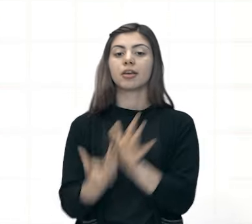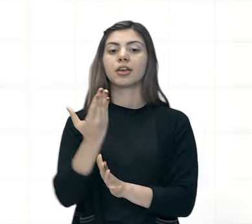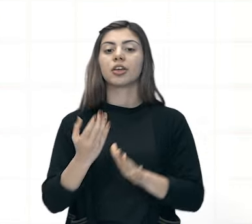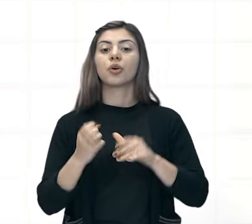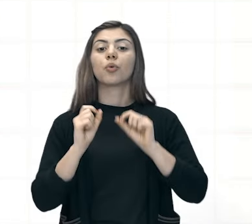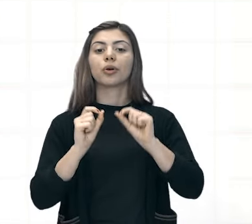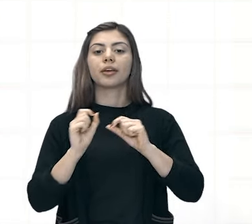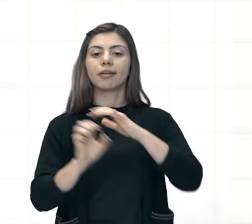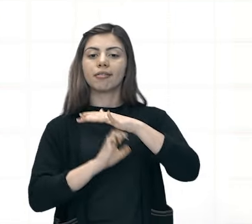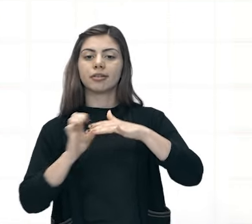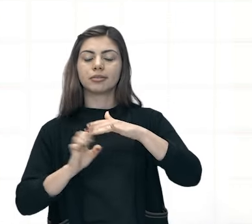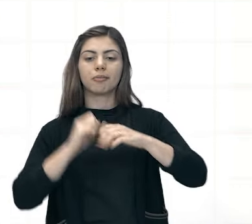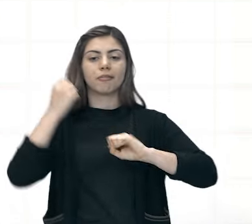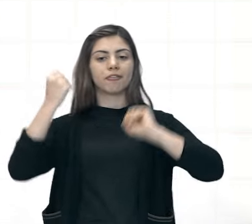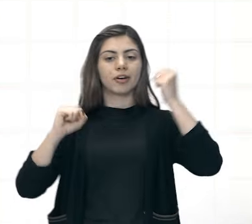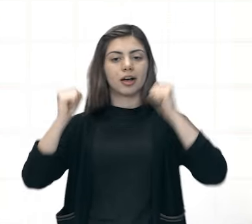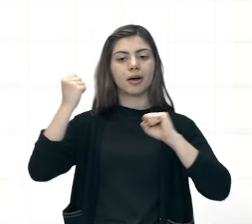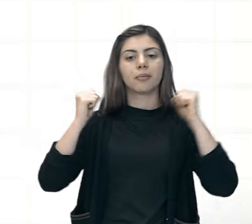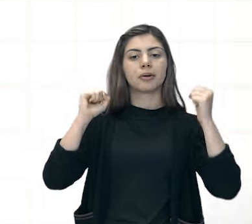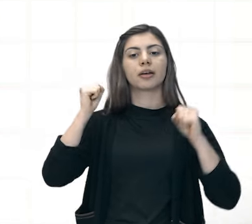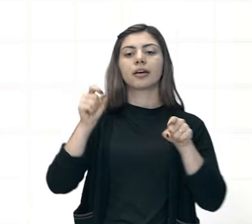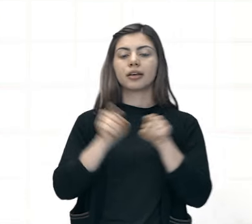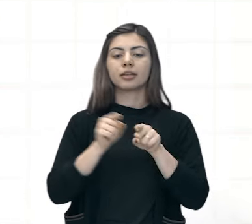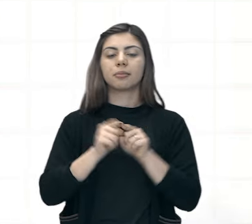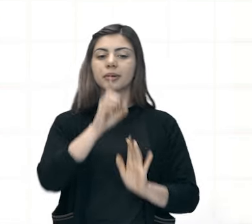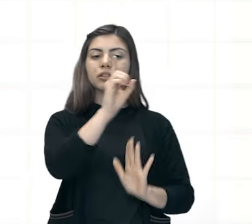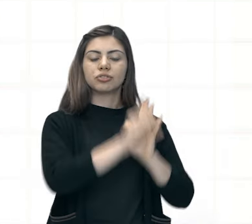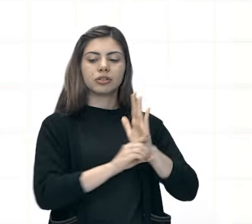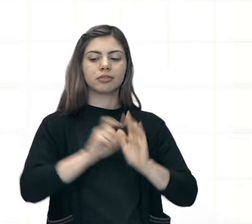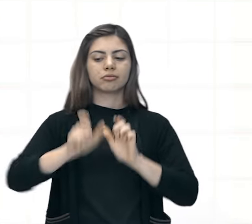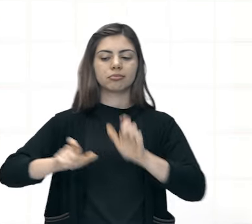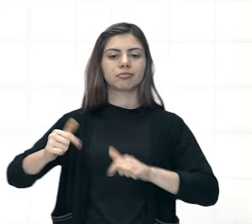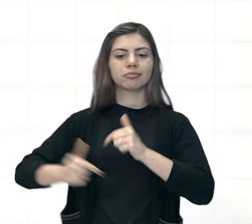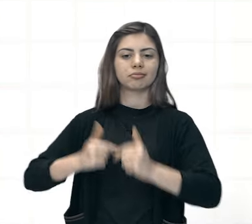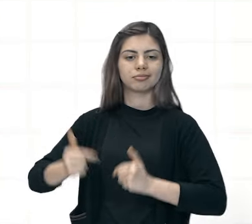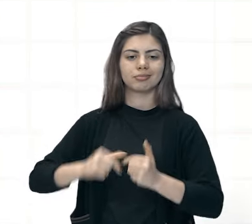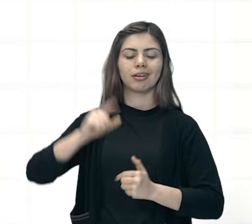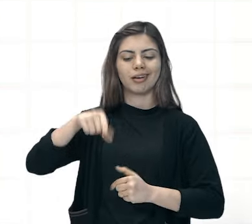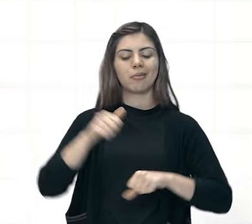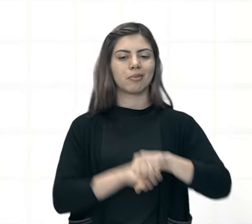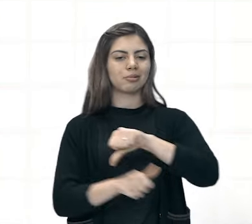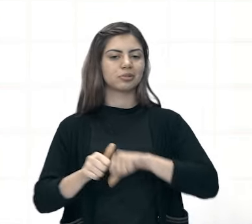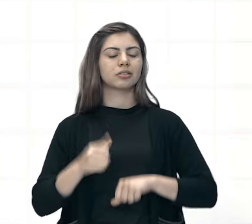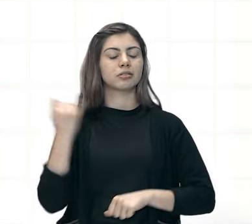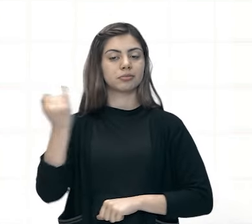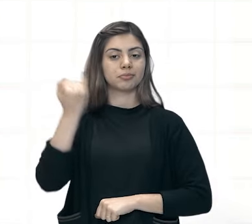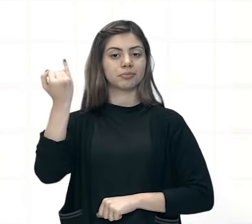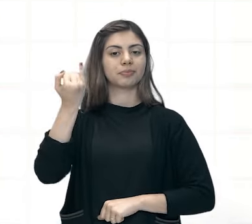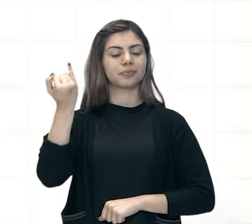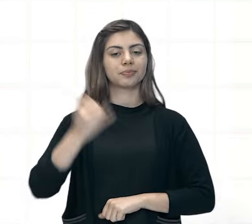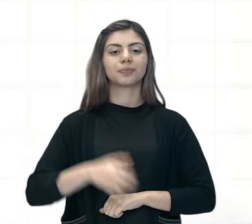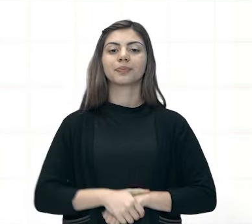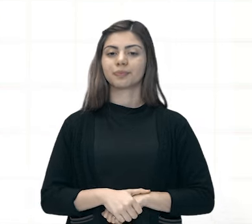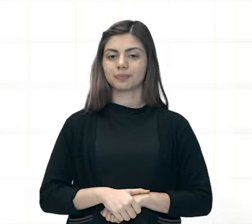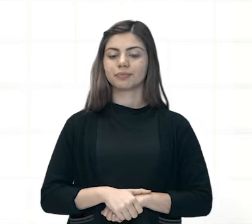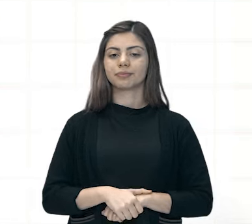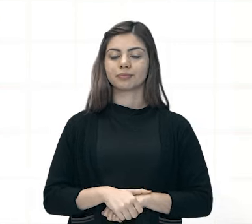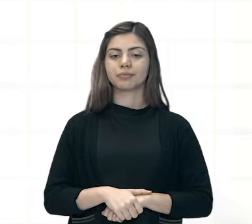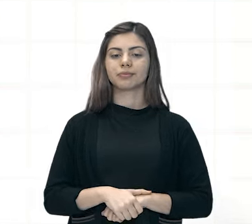de direitos para os trabalhadores são algumas dessas mudanças importantes. Então, turminha, a gente vai vendo